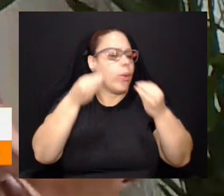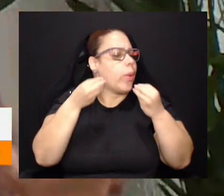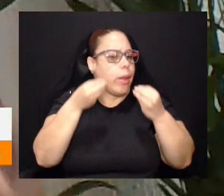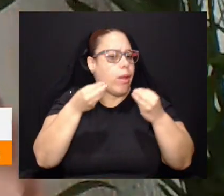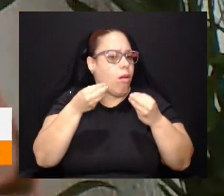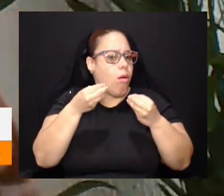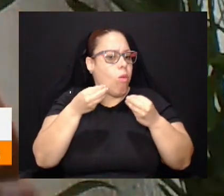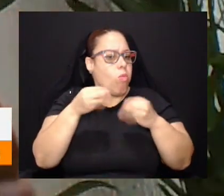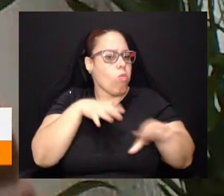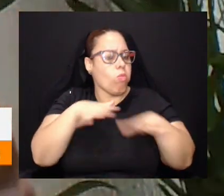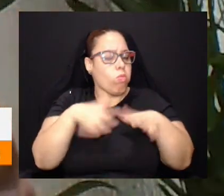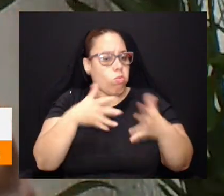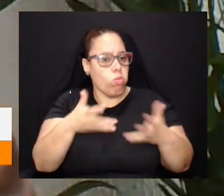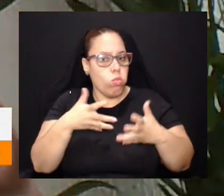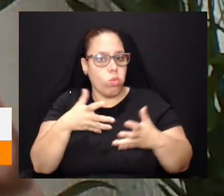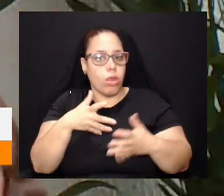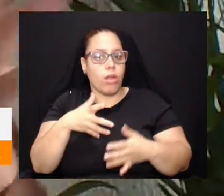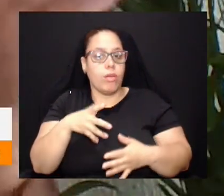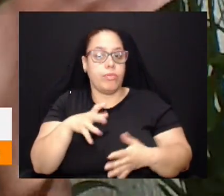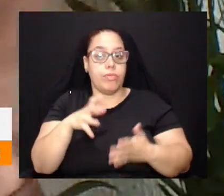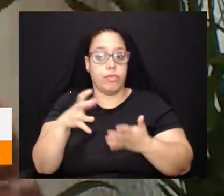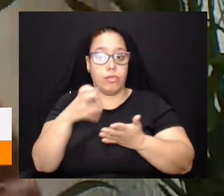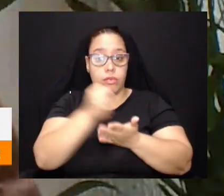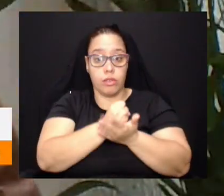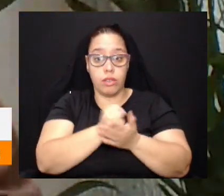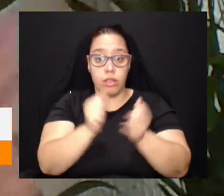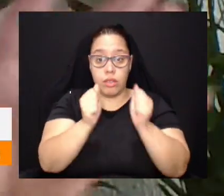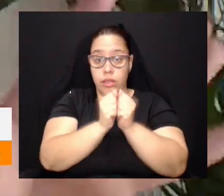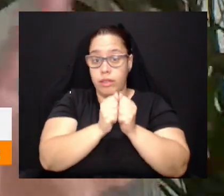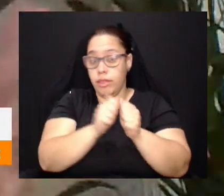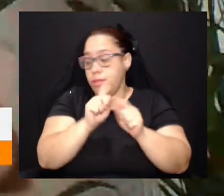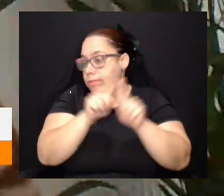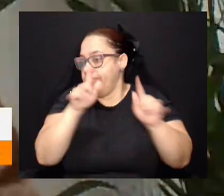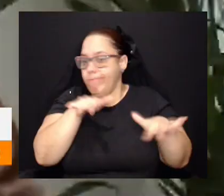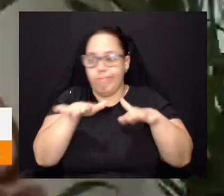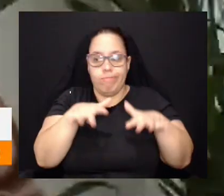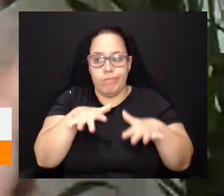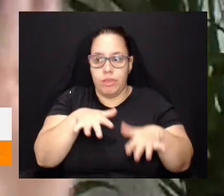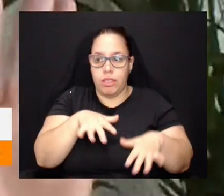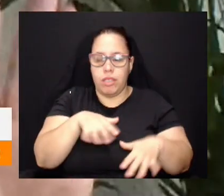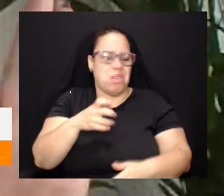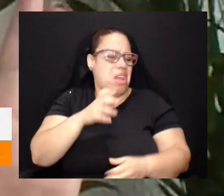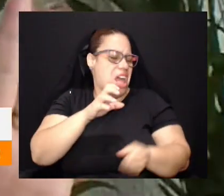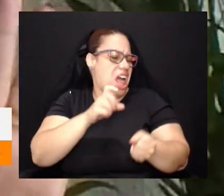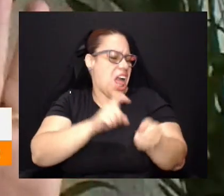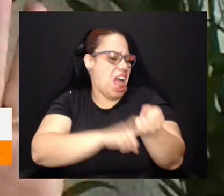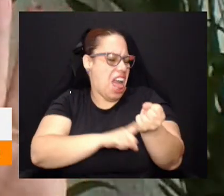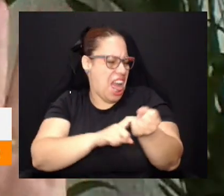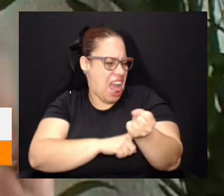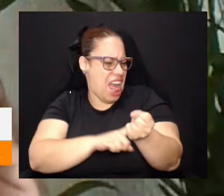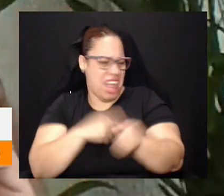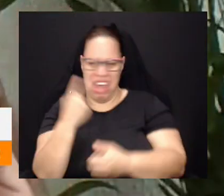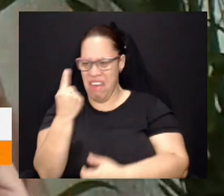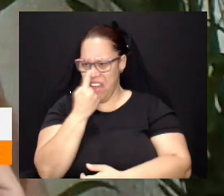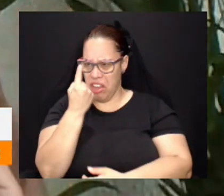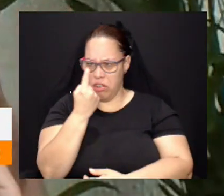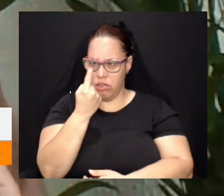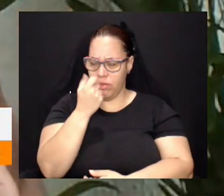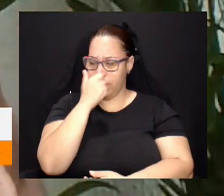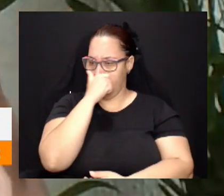eu quero salvar e estar juntos, mas tem momento que eu tenho muita raiva e eu quero ficar sozinho.